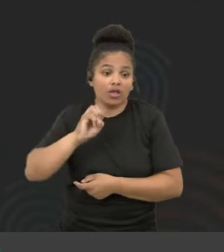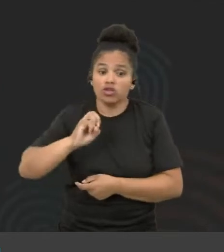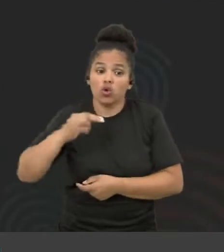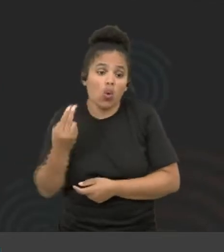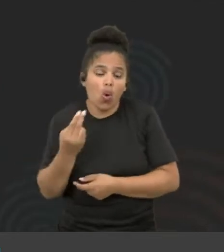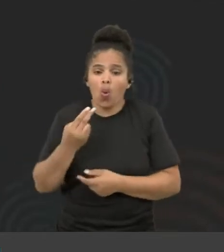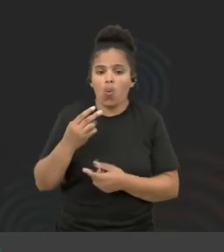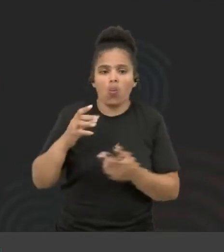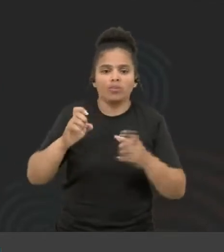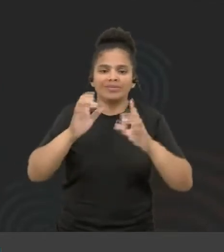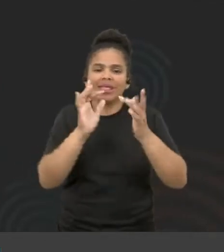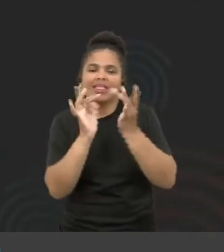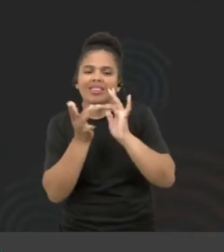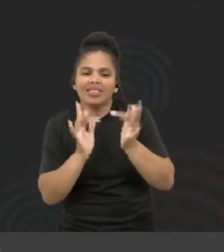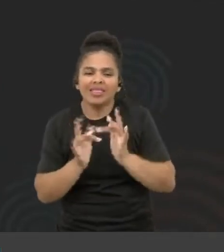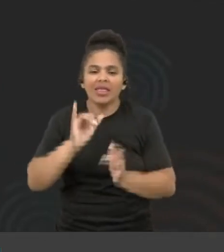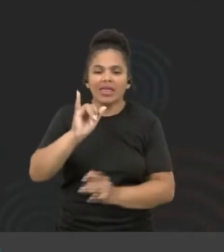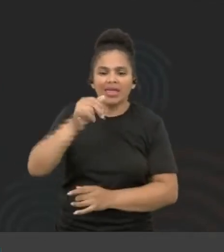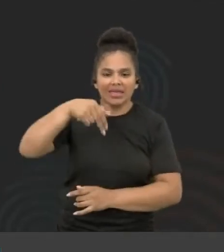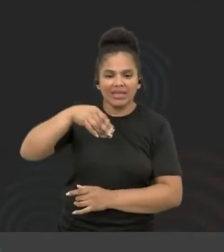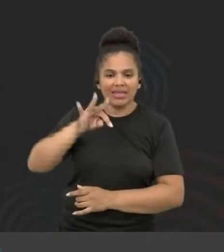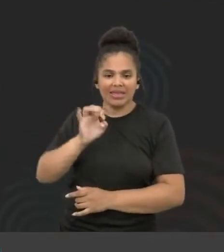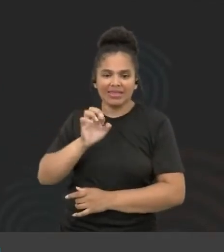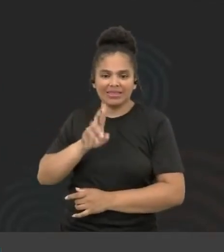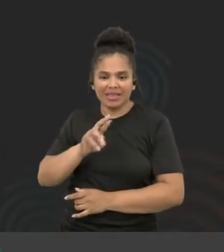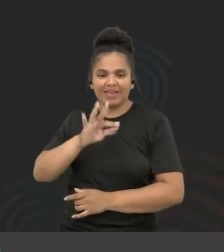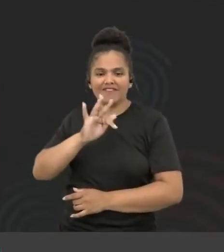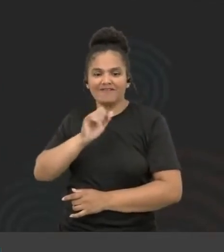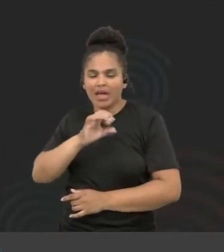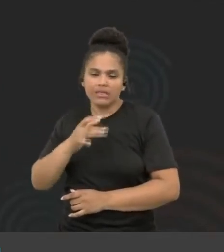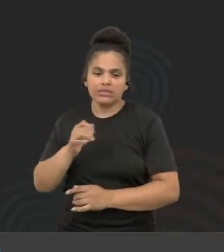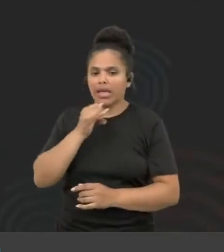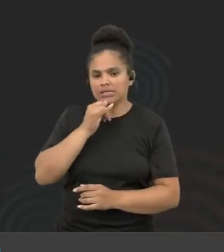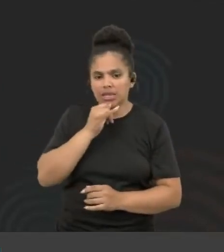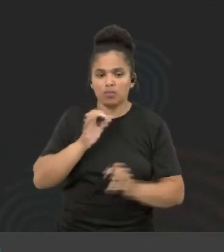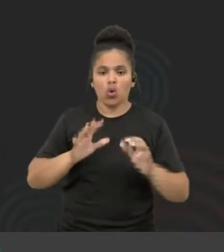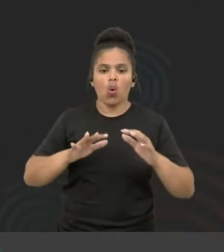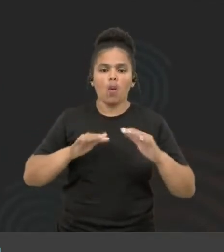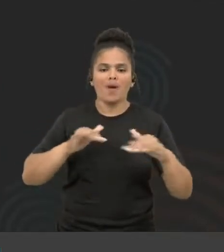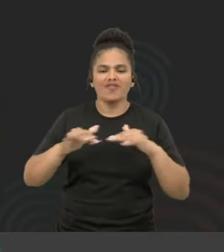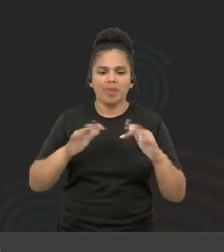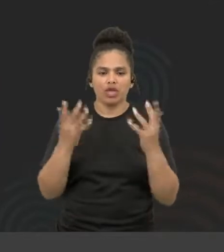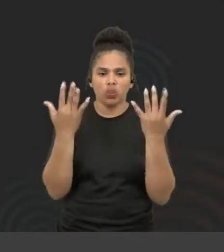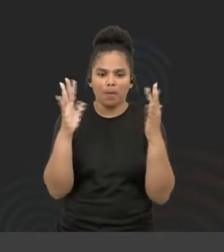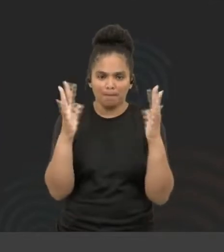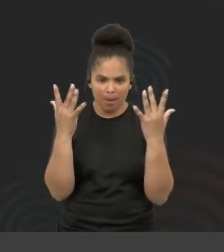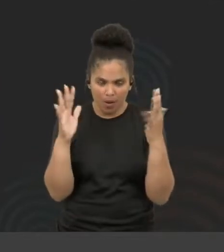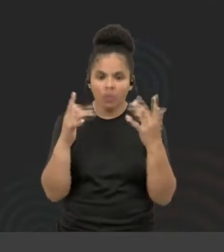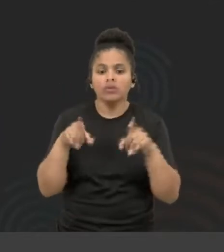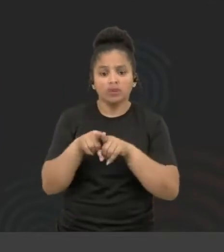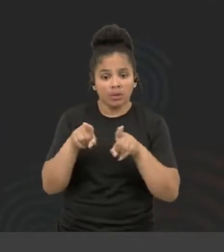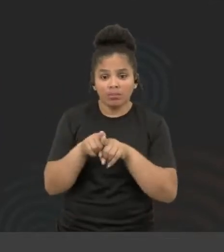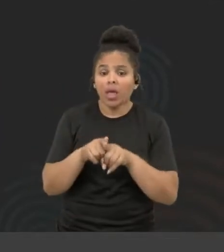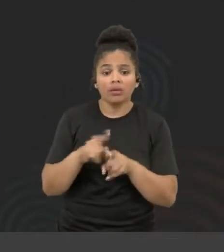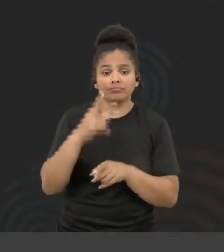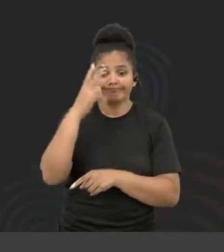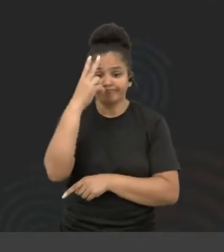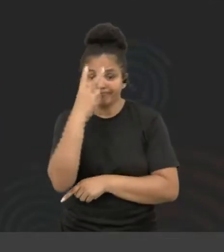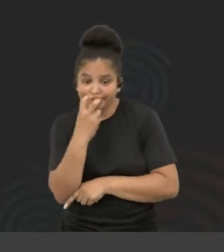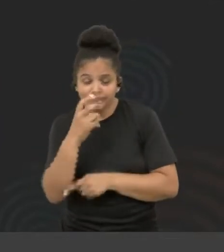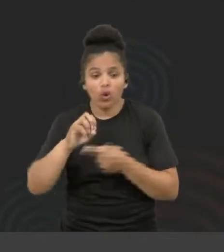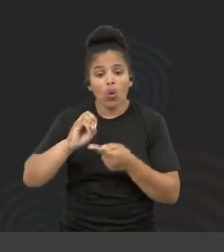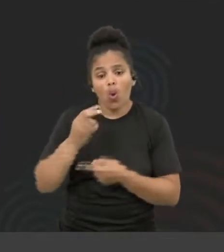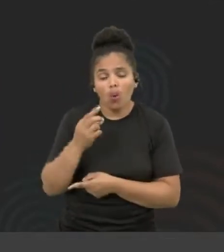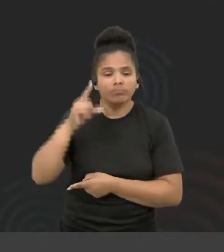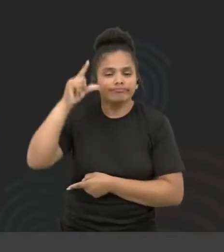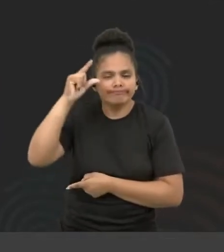tipos de interface com os movimentos das mãos, e pessoas com deficiência visual, que não conseguem enxergar uma tela